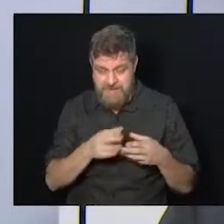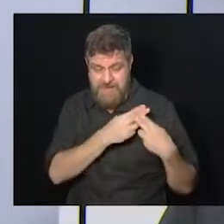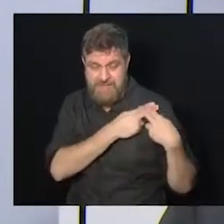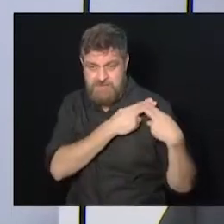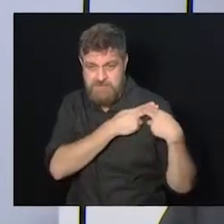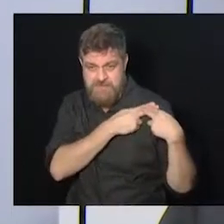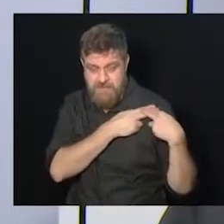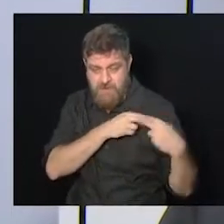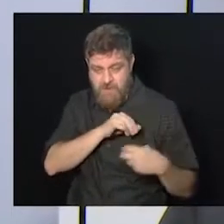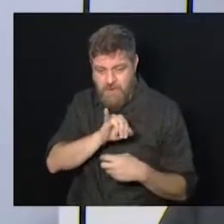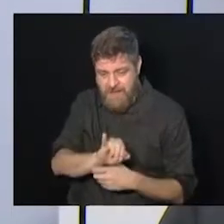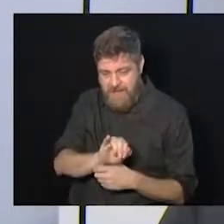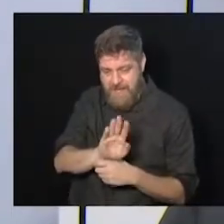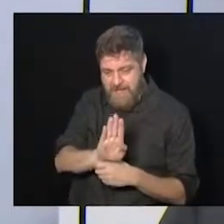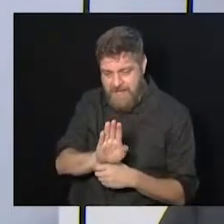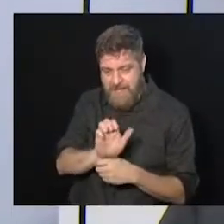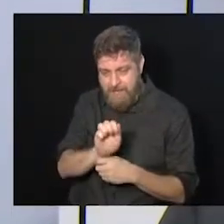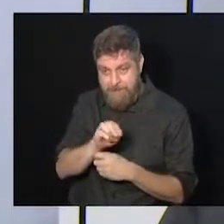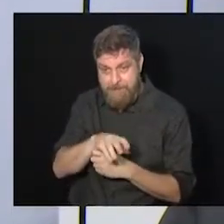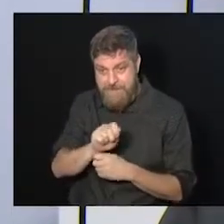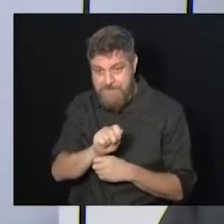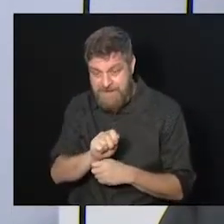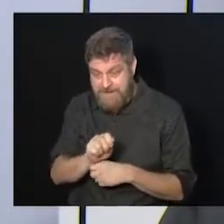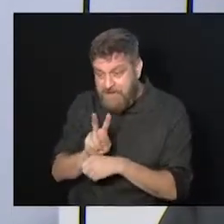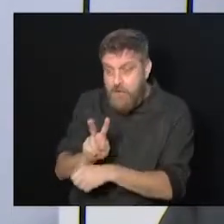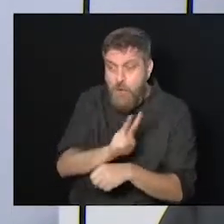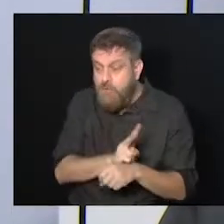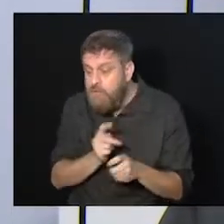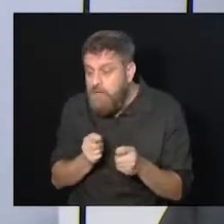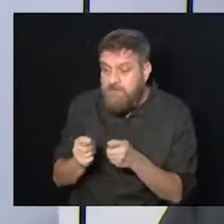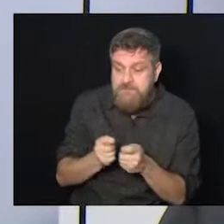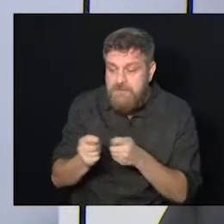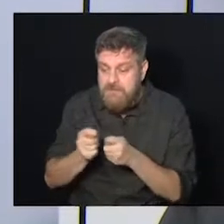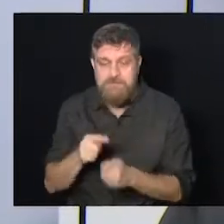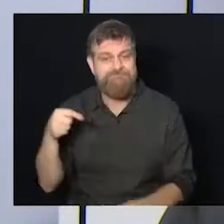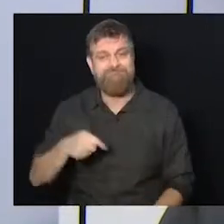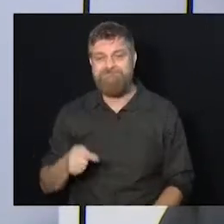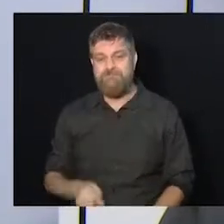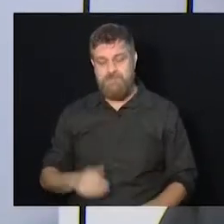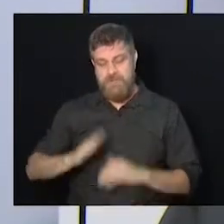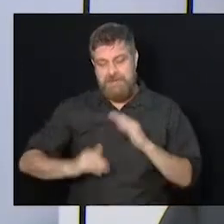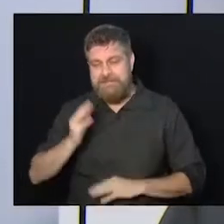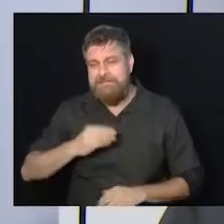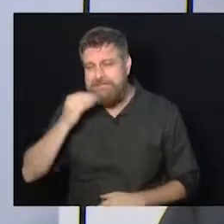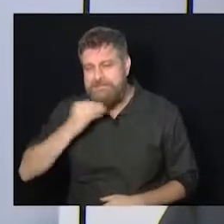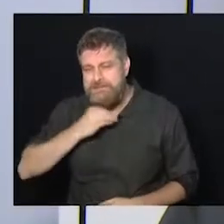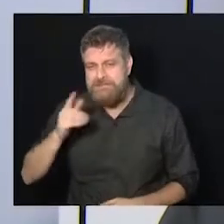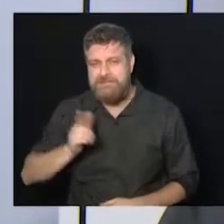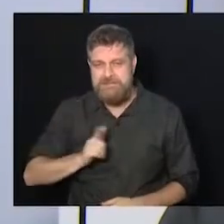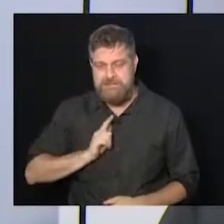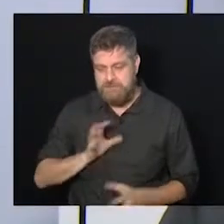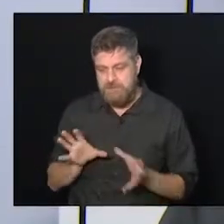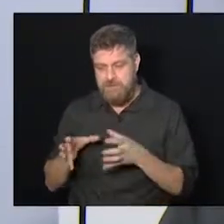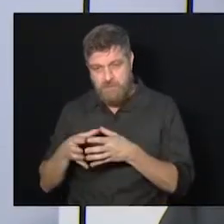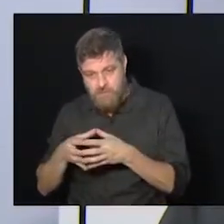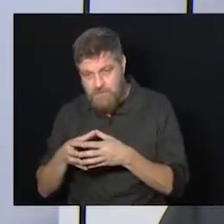são responsáveis por fiscalização e controle. Né? O IBAMA, o ICMBio,